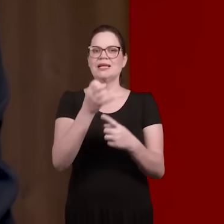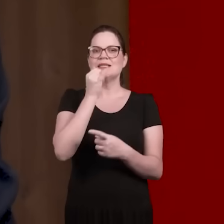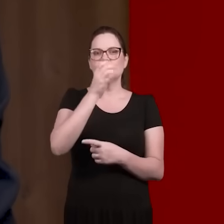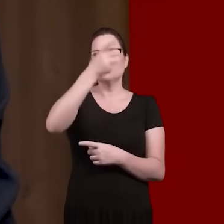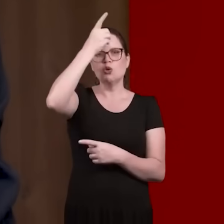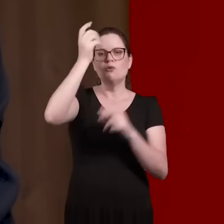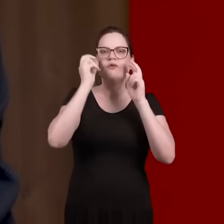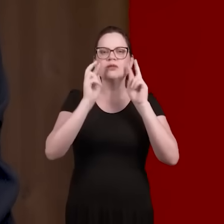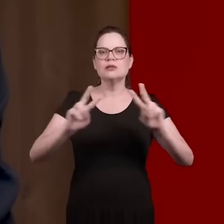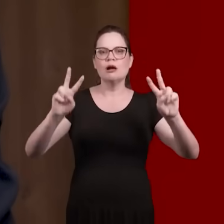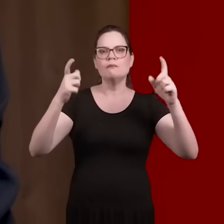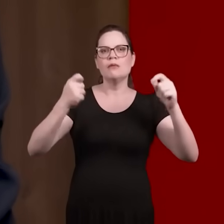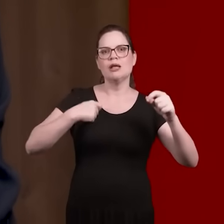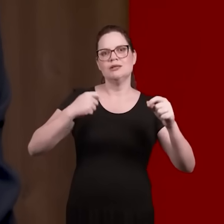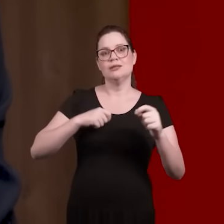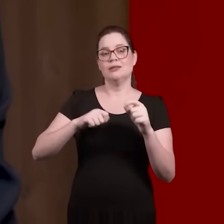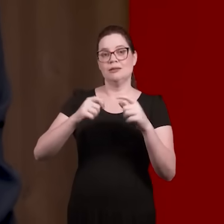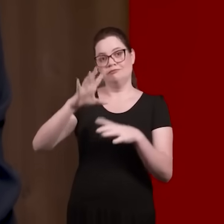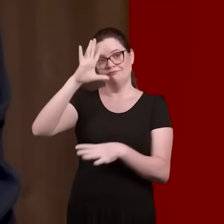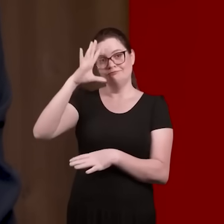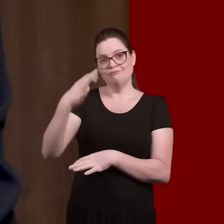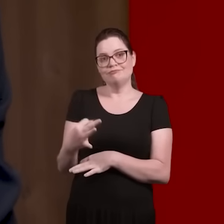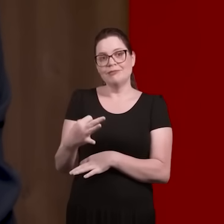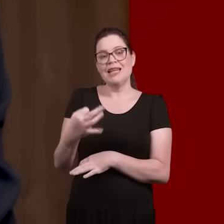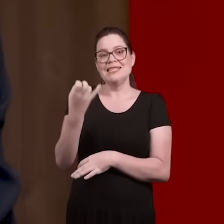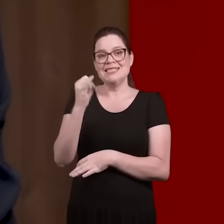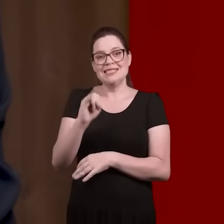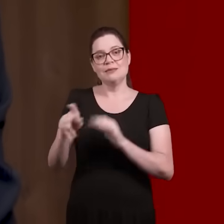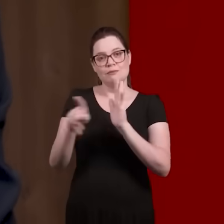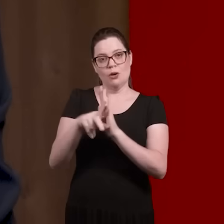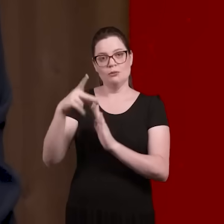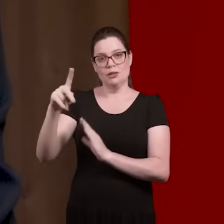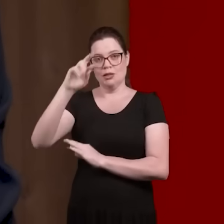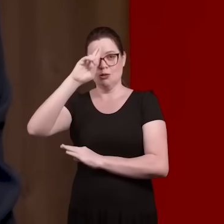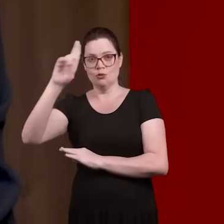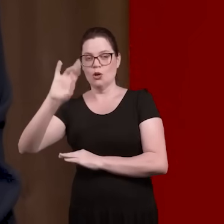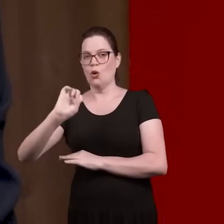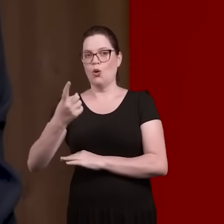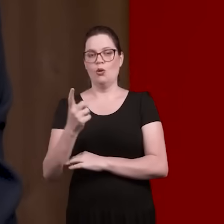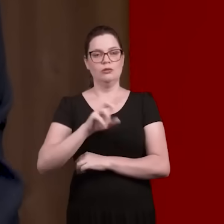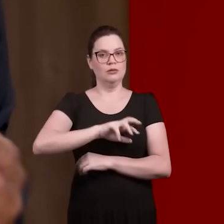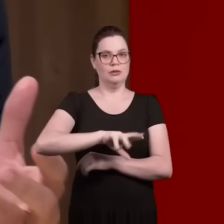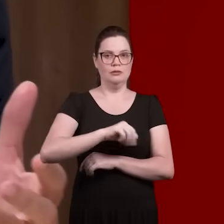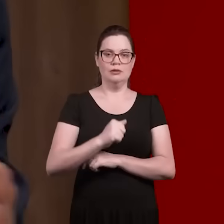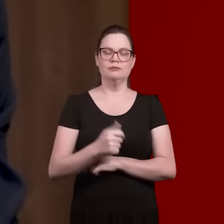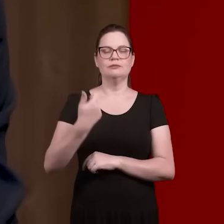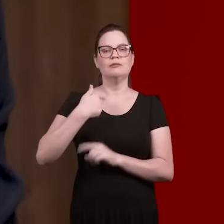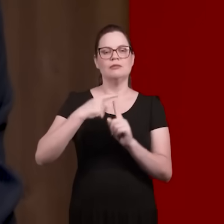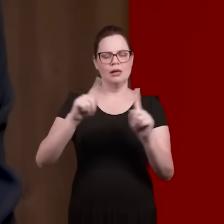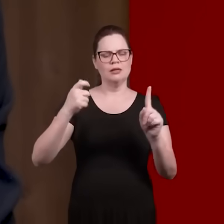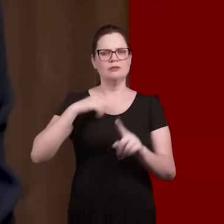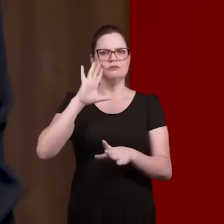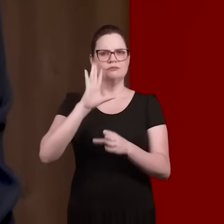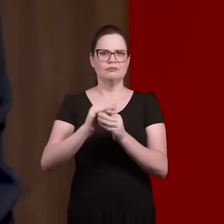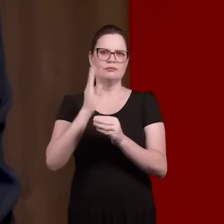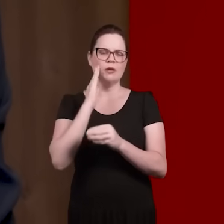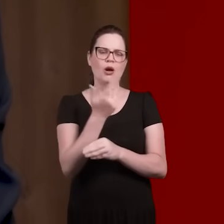aquilo é ou não é do Senhor. Eu entendo que muitas igrejas, muitos grupos